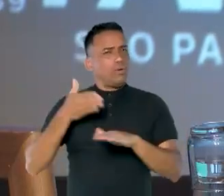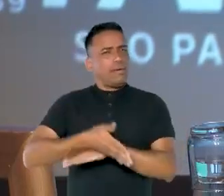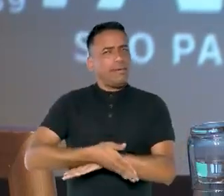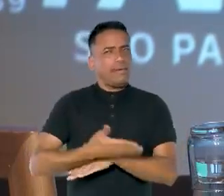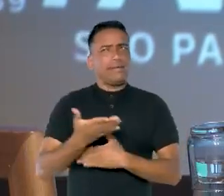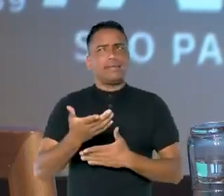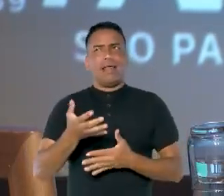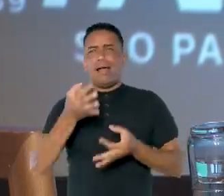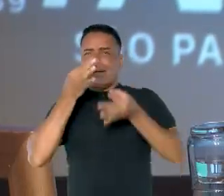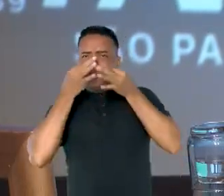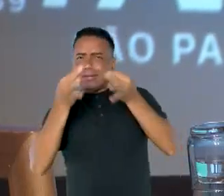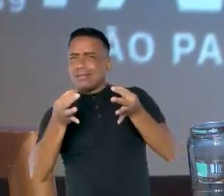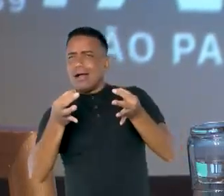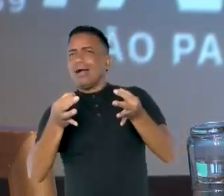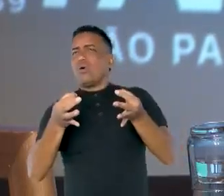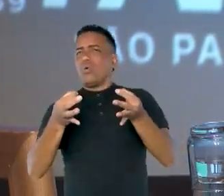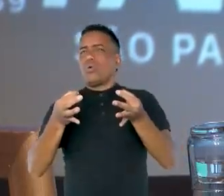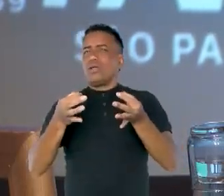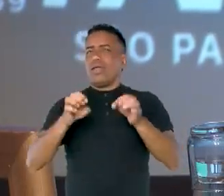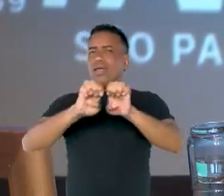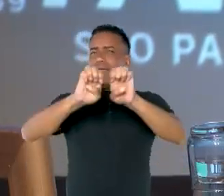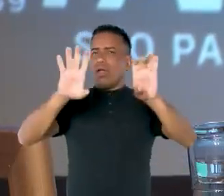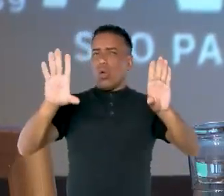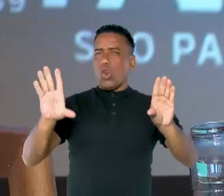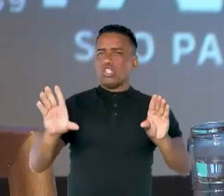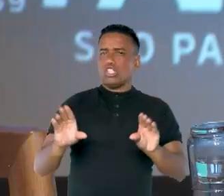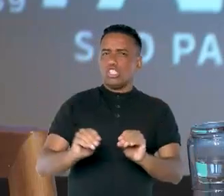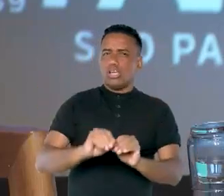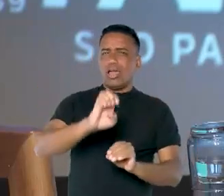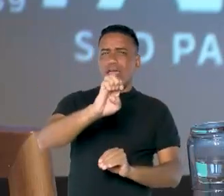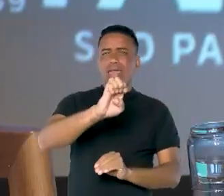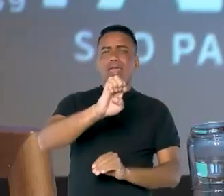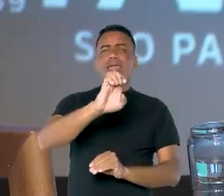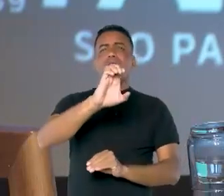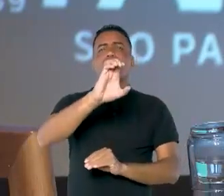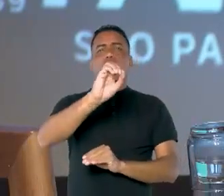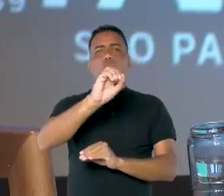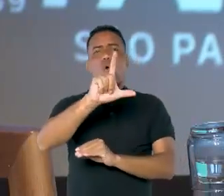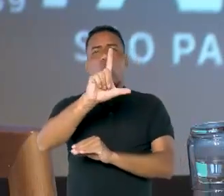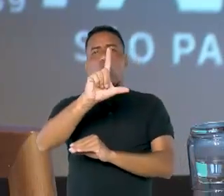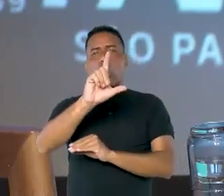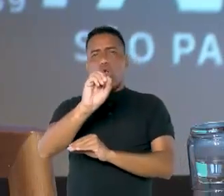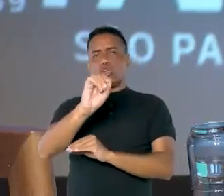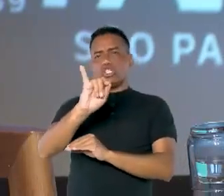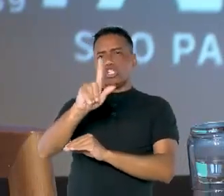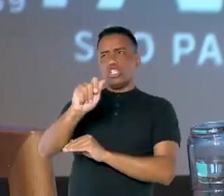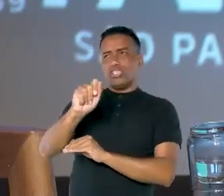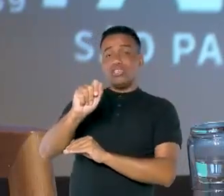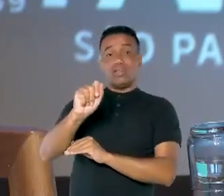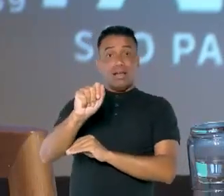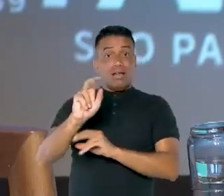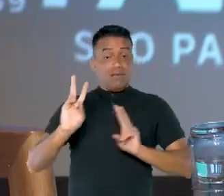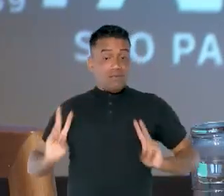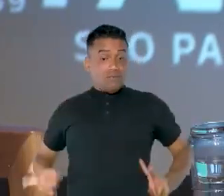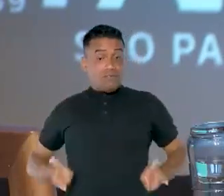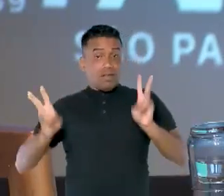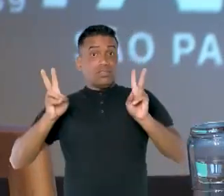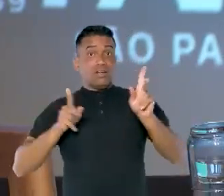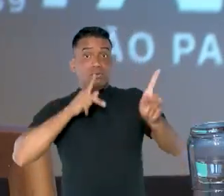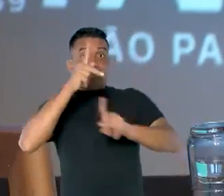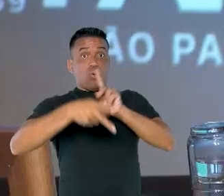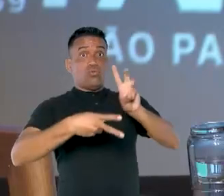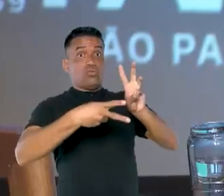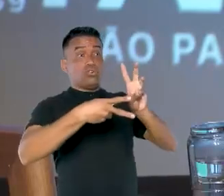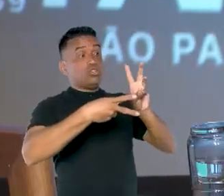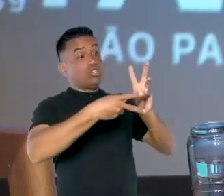mais atento à ecologia, valorizando um pouco mais as comunidades indígenas, nós começamos também a